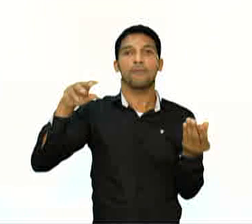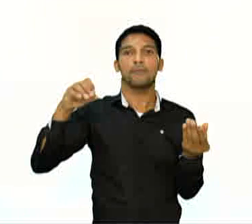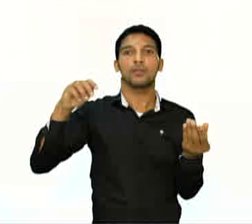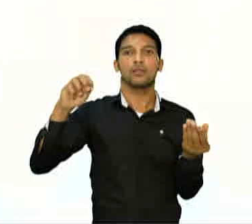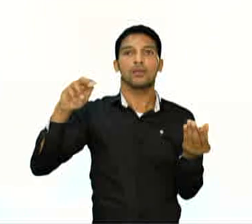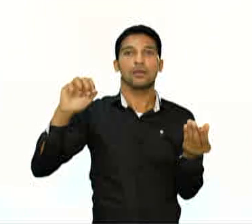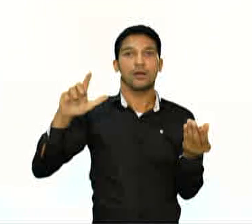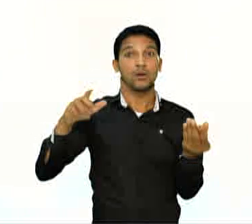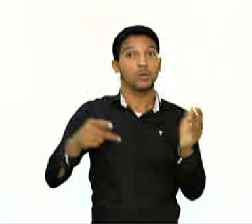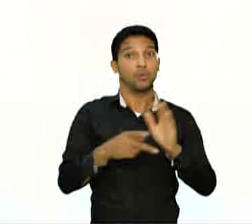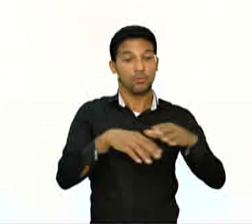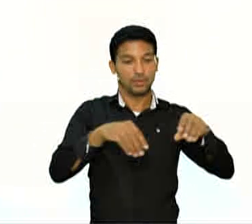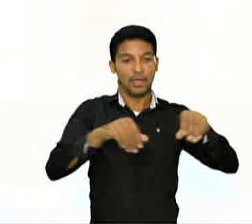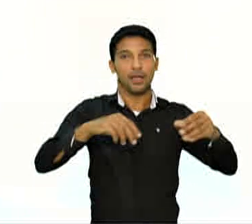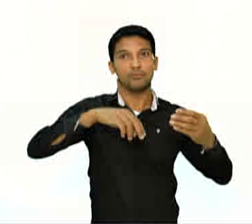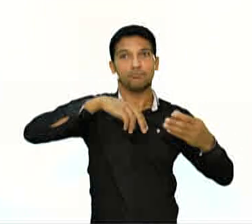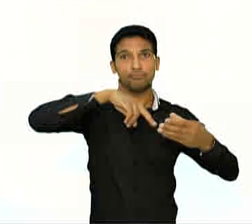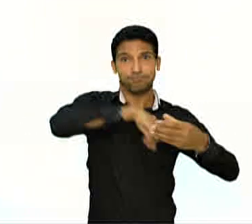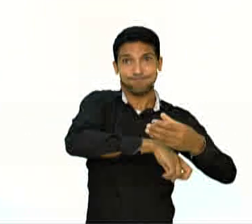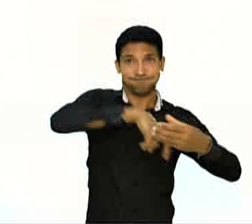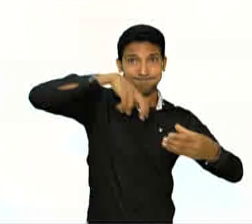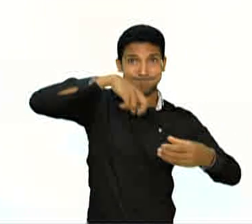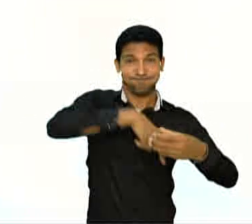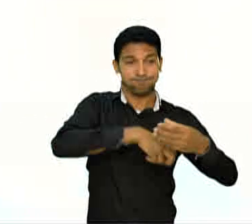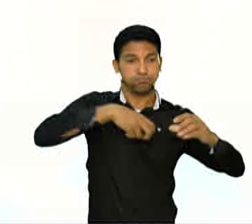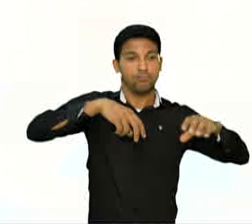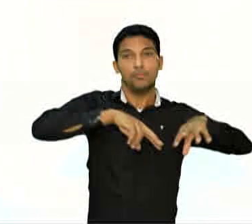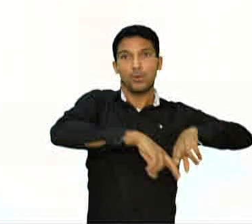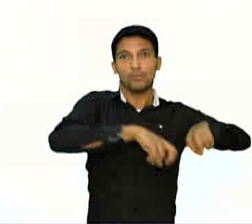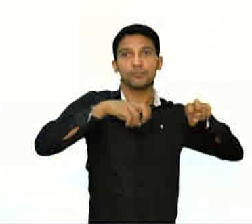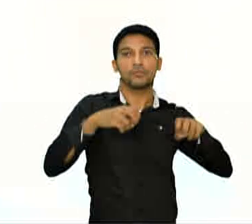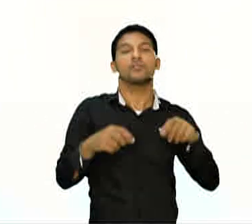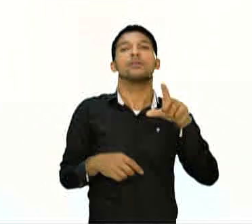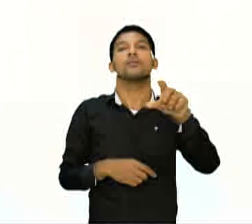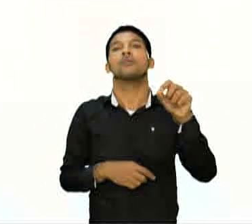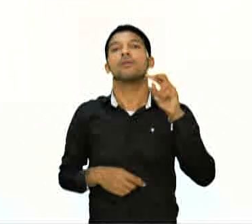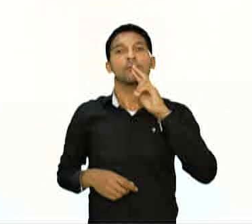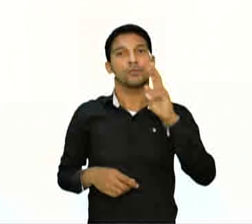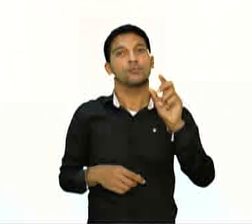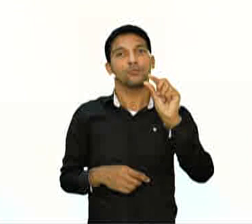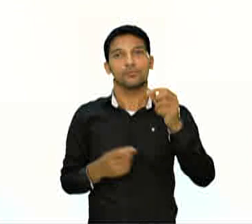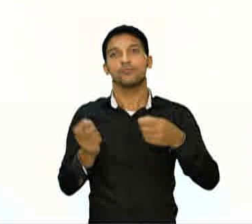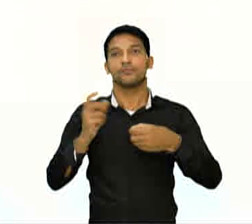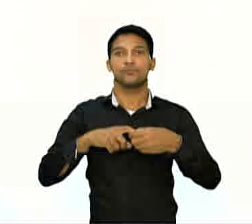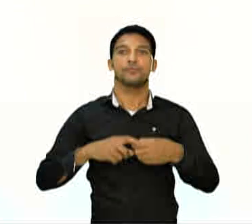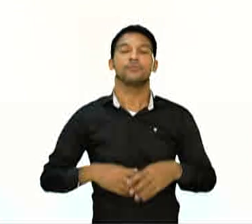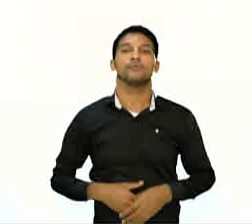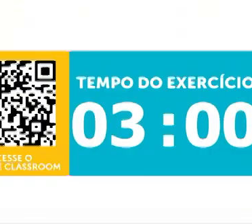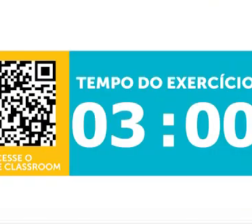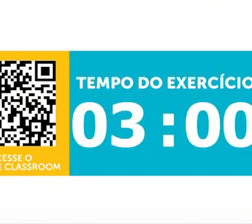geotérmica, aproveitamento do calor do interior do planeta Terra. Marque a alternativa, voltamos rapidinho.